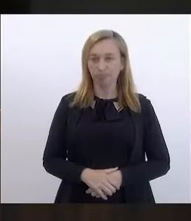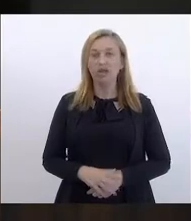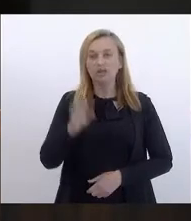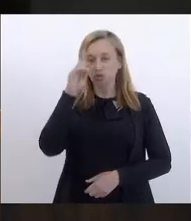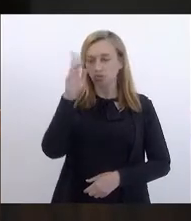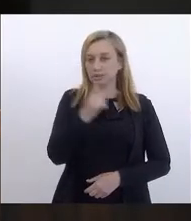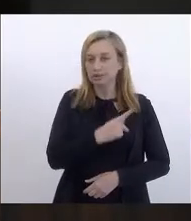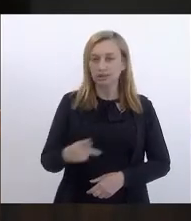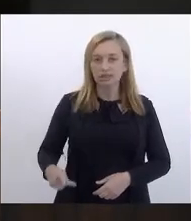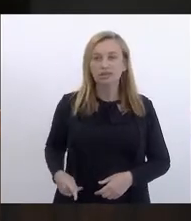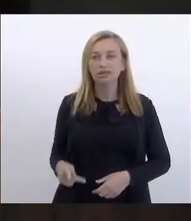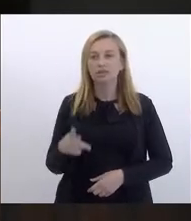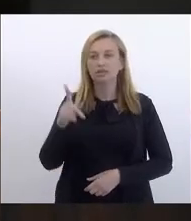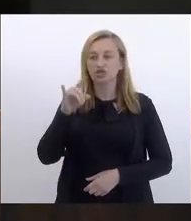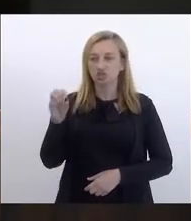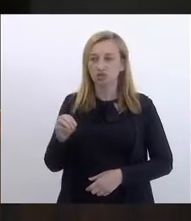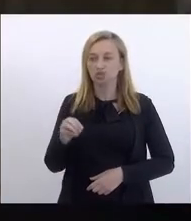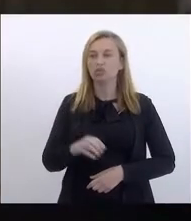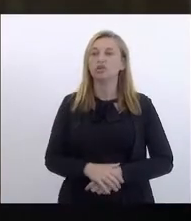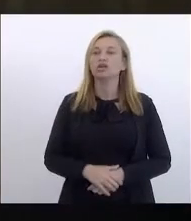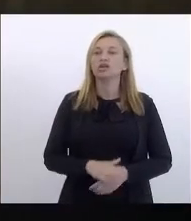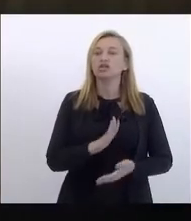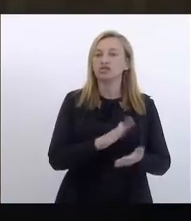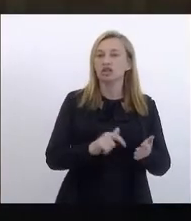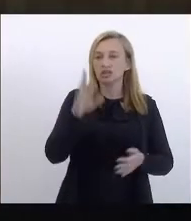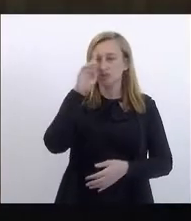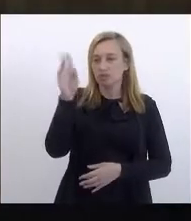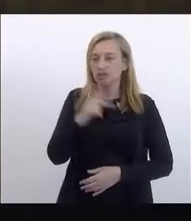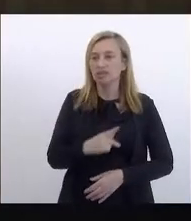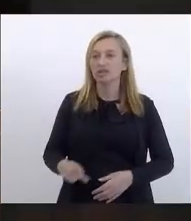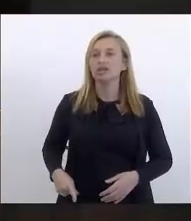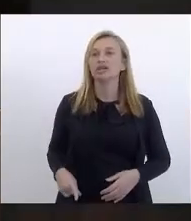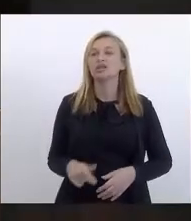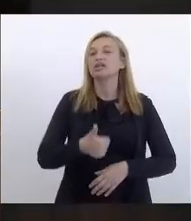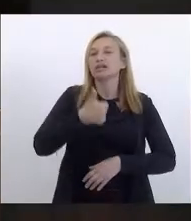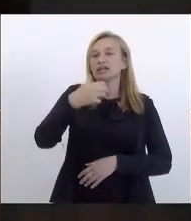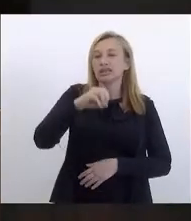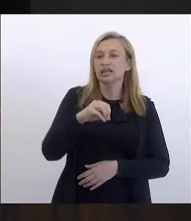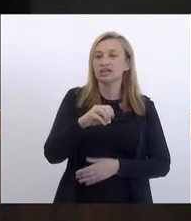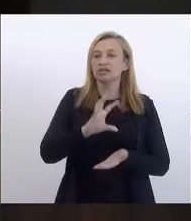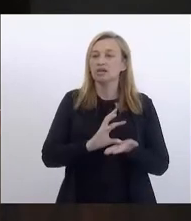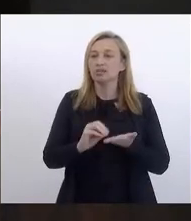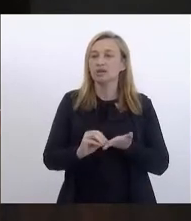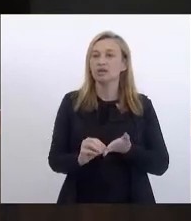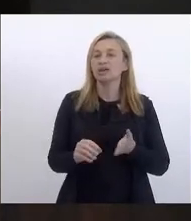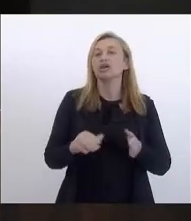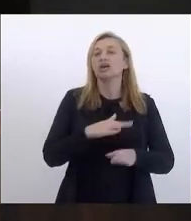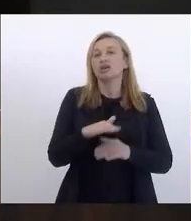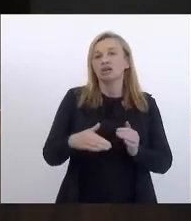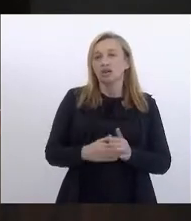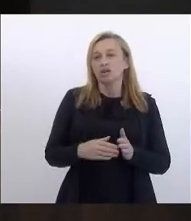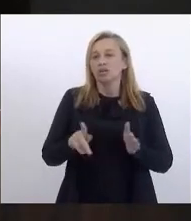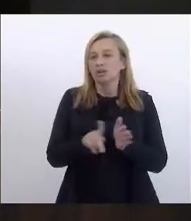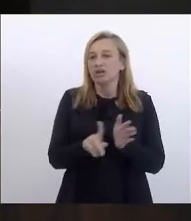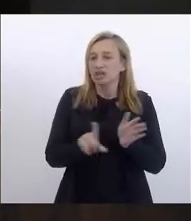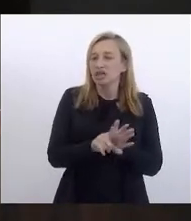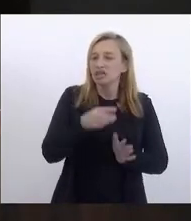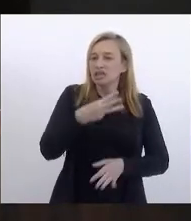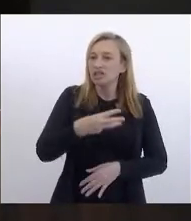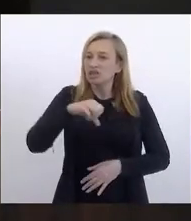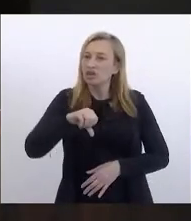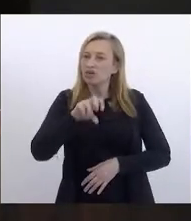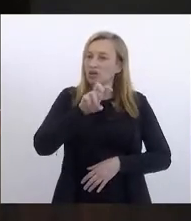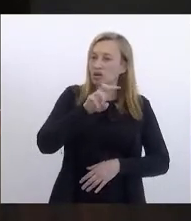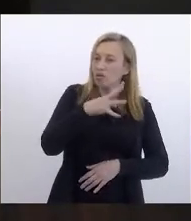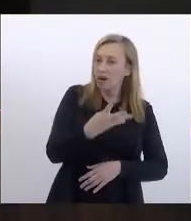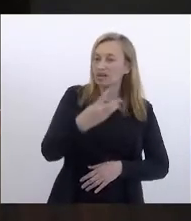presidente Marcelo Dino o senhor é derrubado senhor presidente décimo da pauta veto total aposto ao projeto de lei número 3954